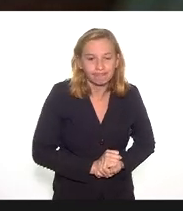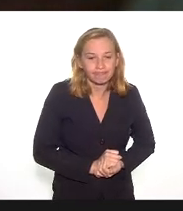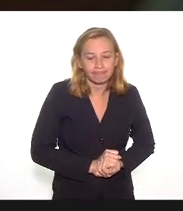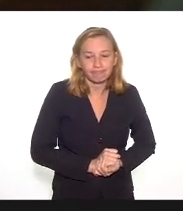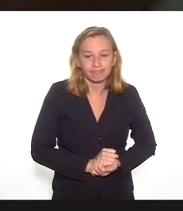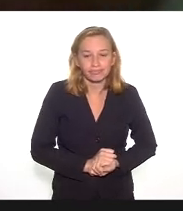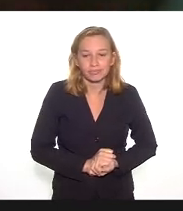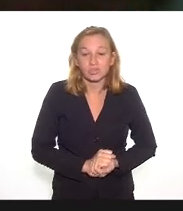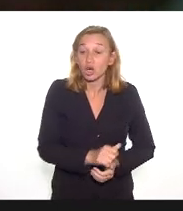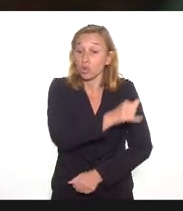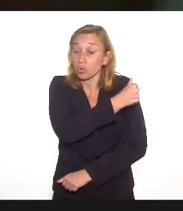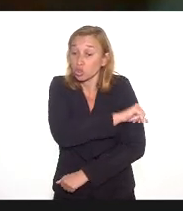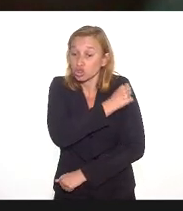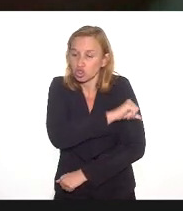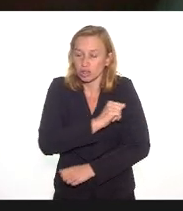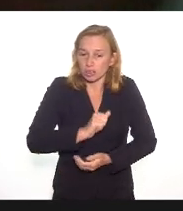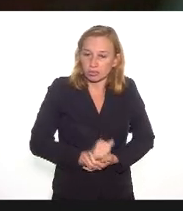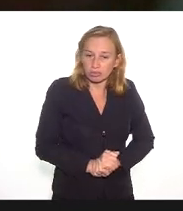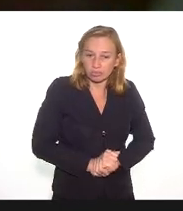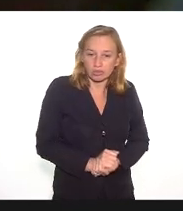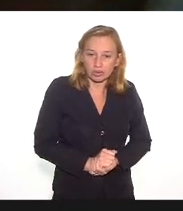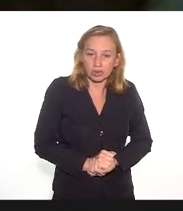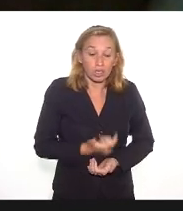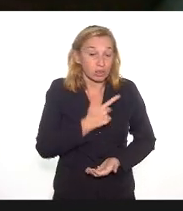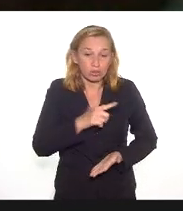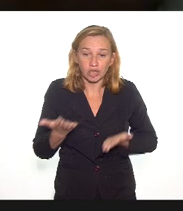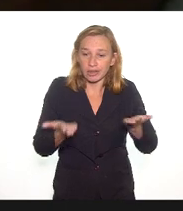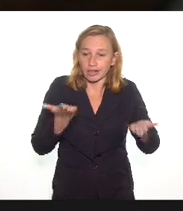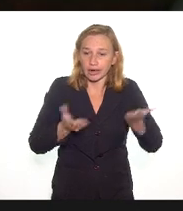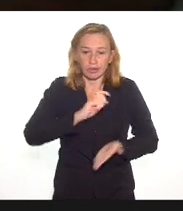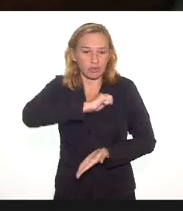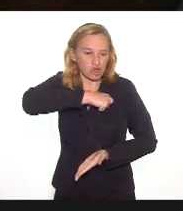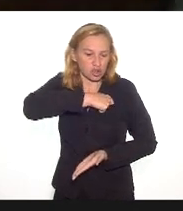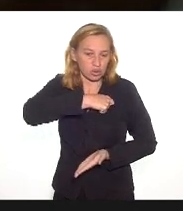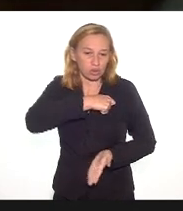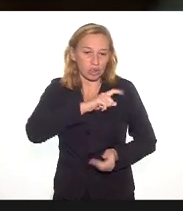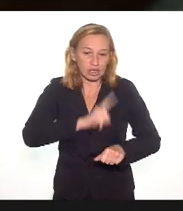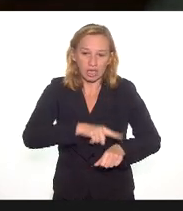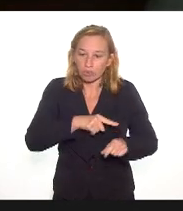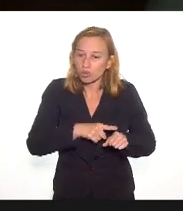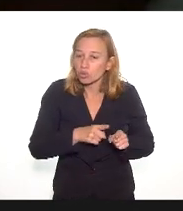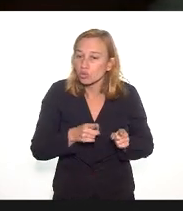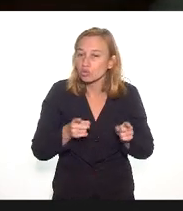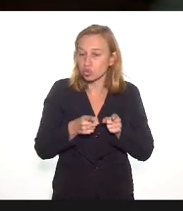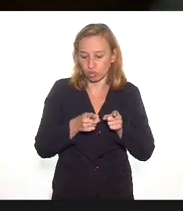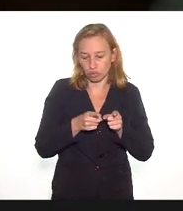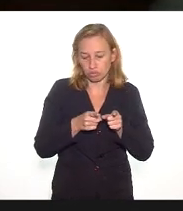o Rio de Janeiro não vai ter equilíbrio fiscal a curto prazo.